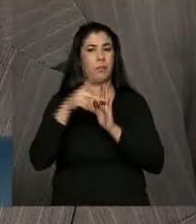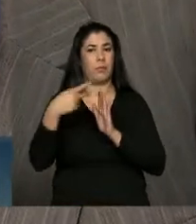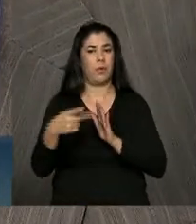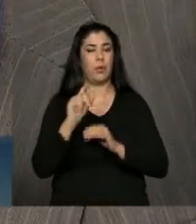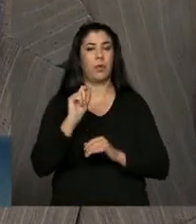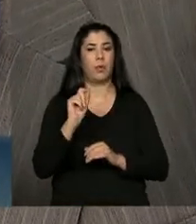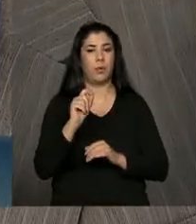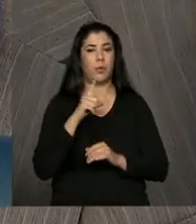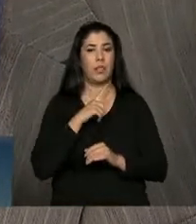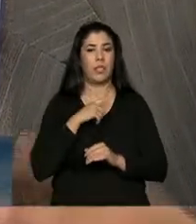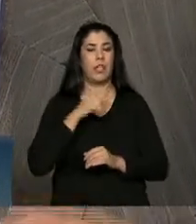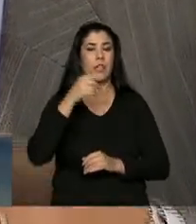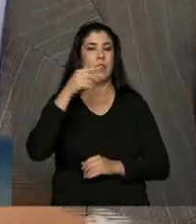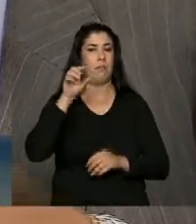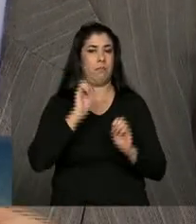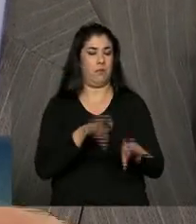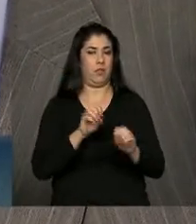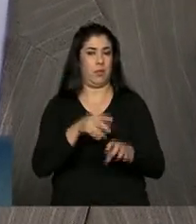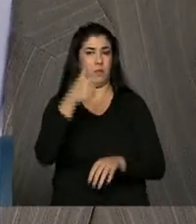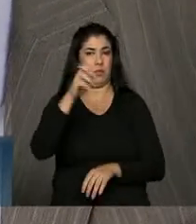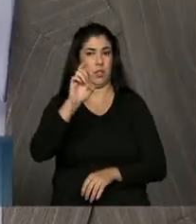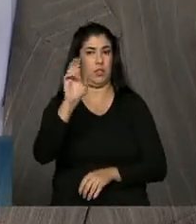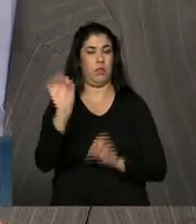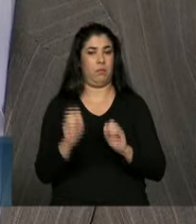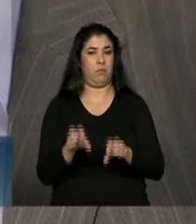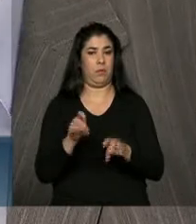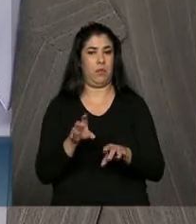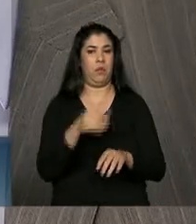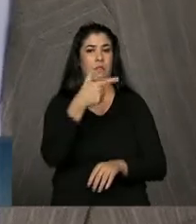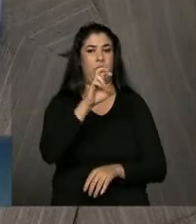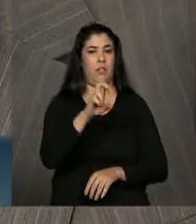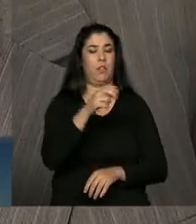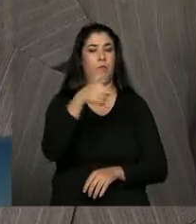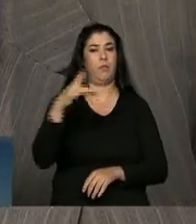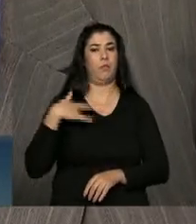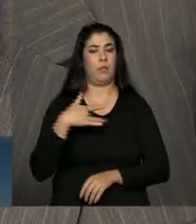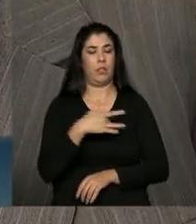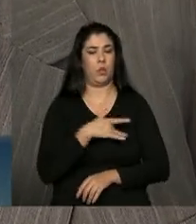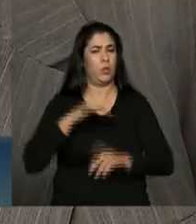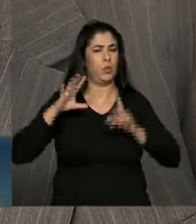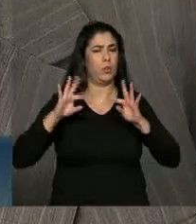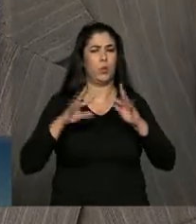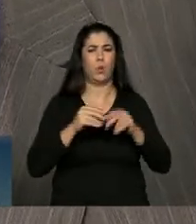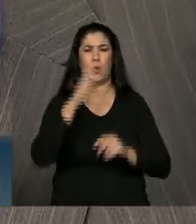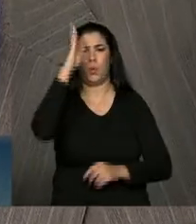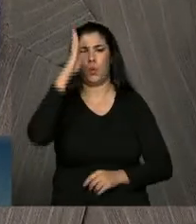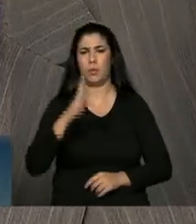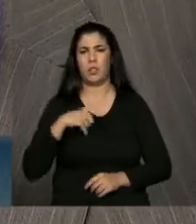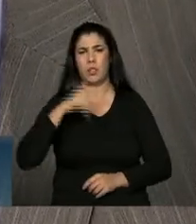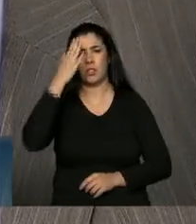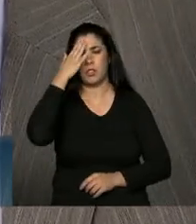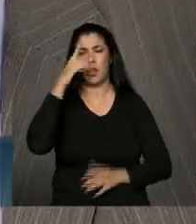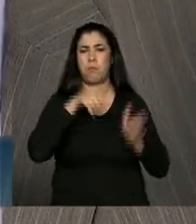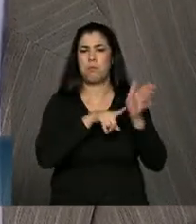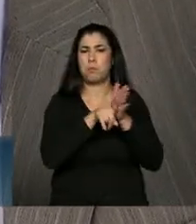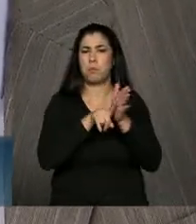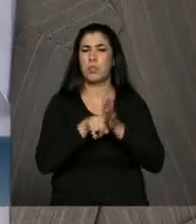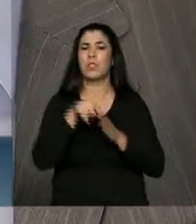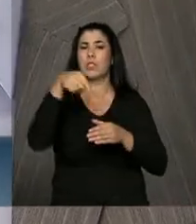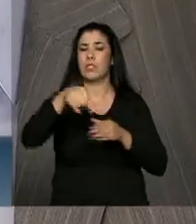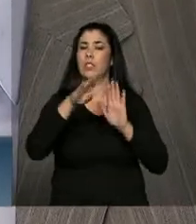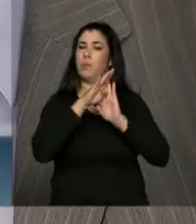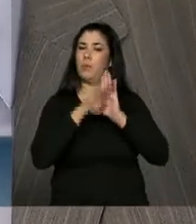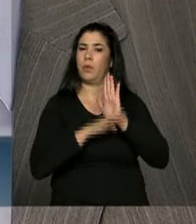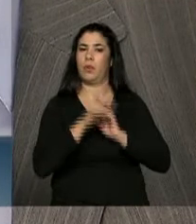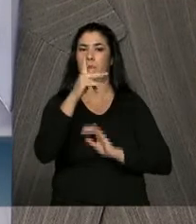sociais que o povo brasileiro sempre prioriza em todo e qualquer pesquisa e que graças ao pré-sal